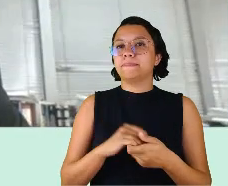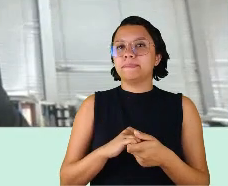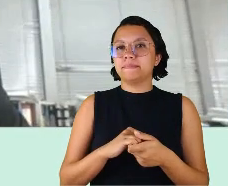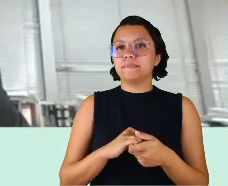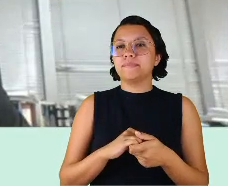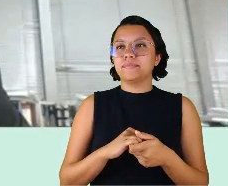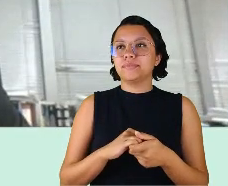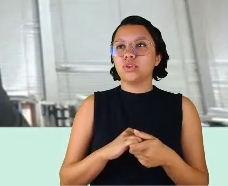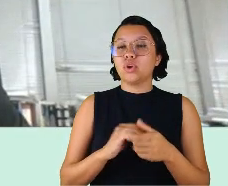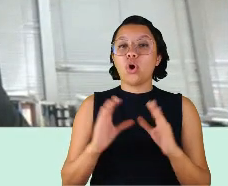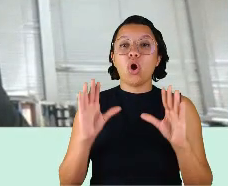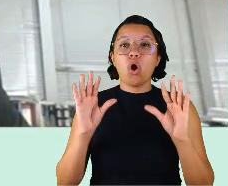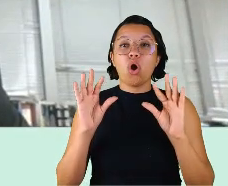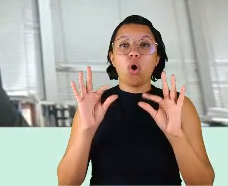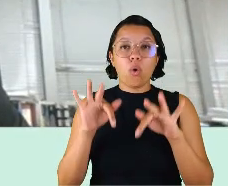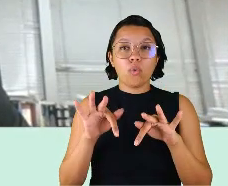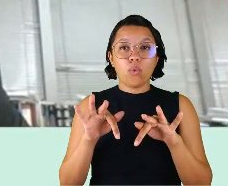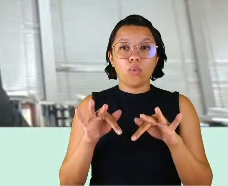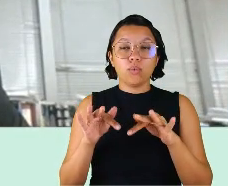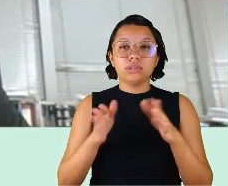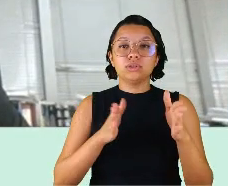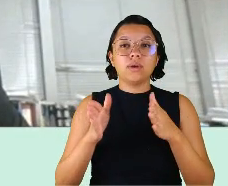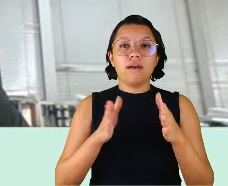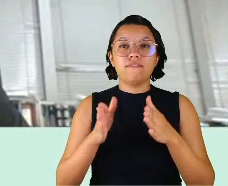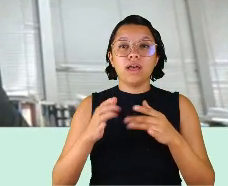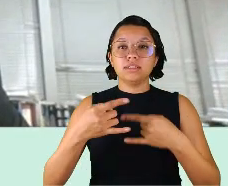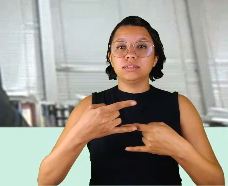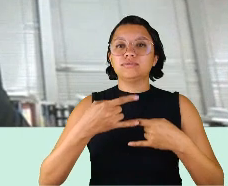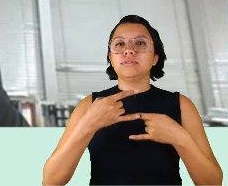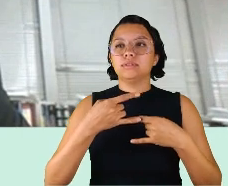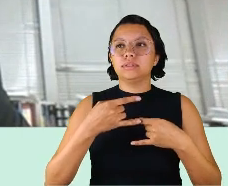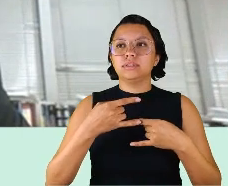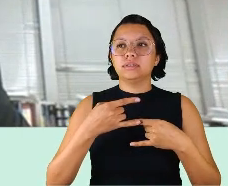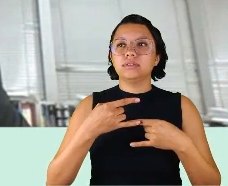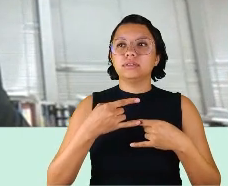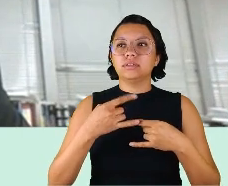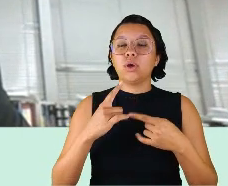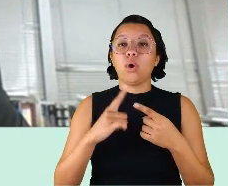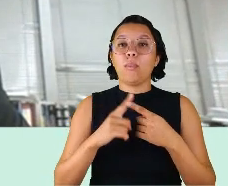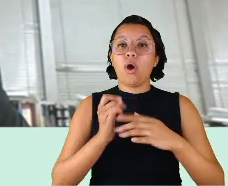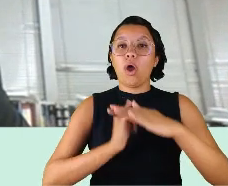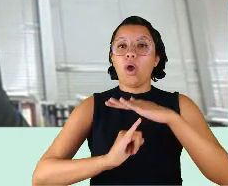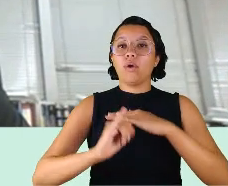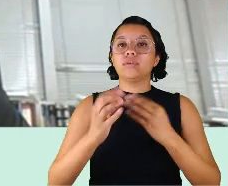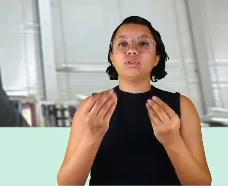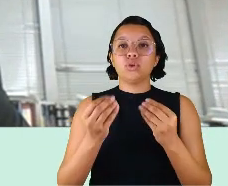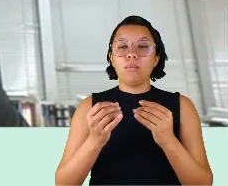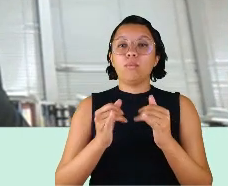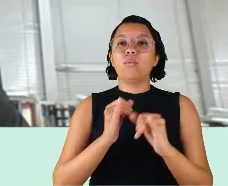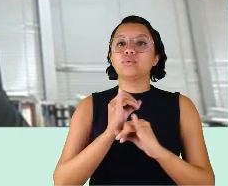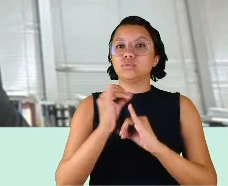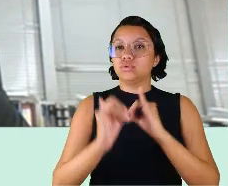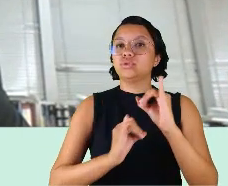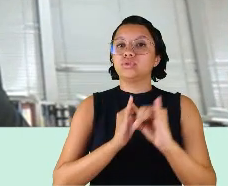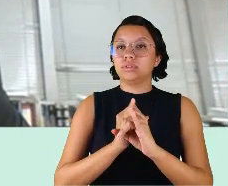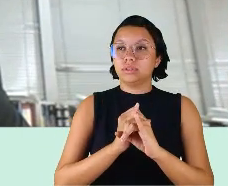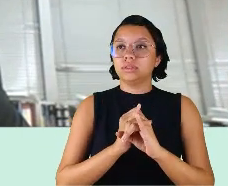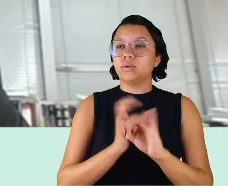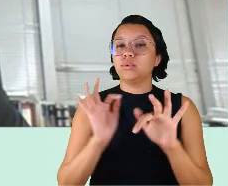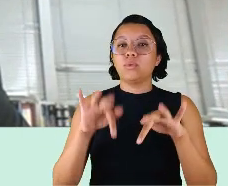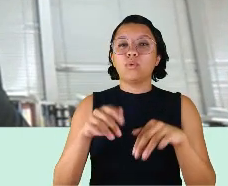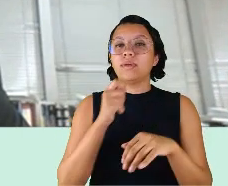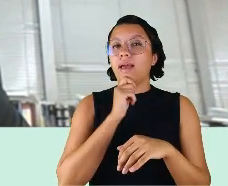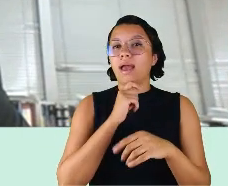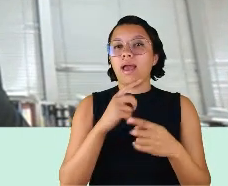está concluindo, né, a fase da virtualização, né, porque se investiu bastante na digitalização, que não está concluída por